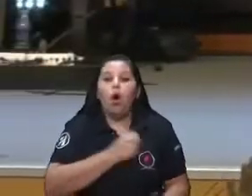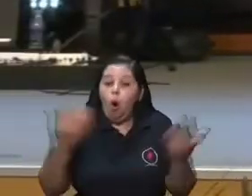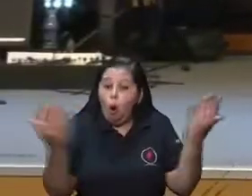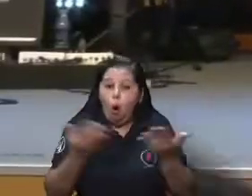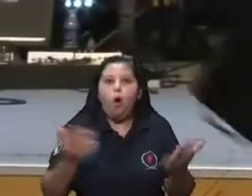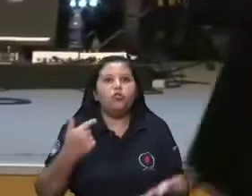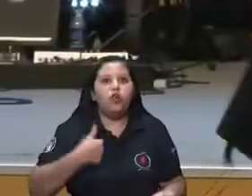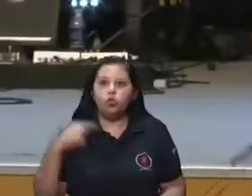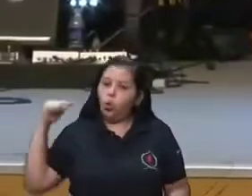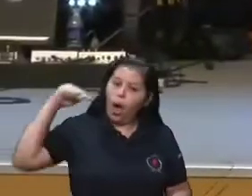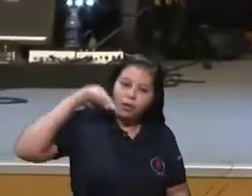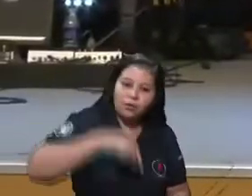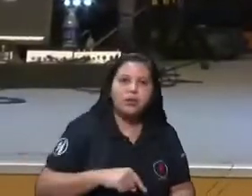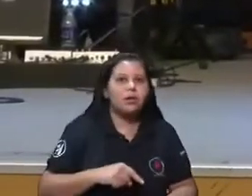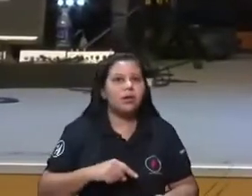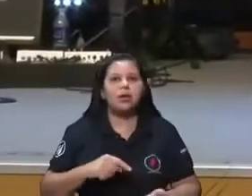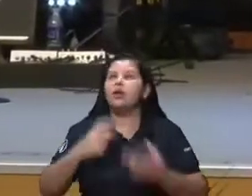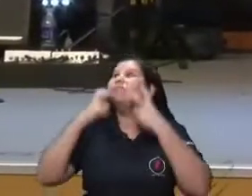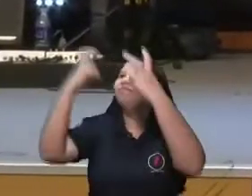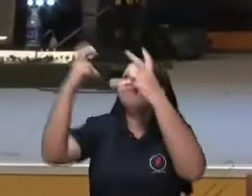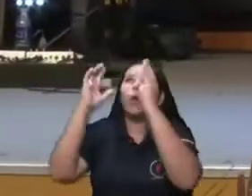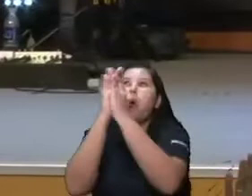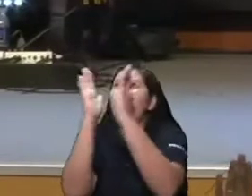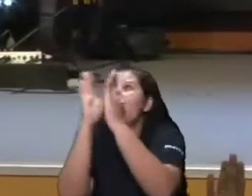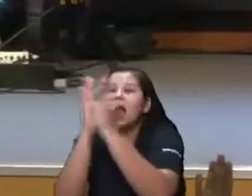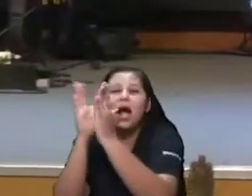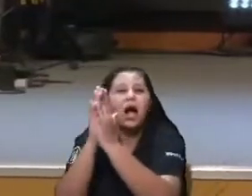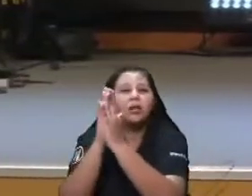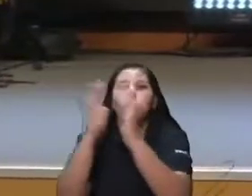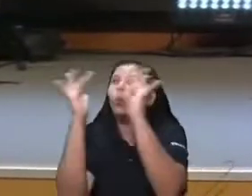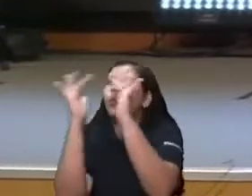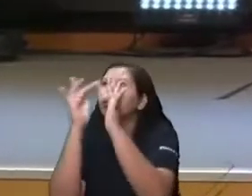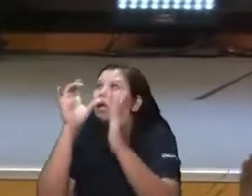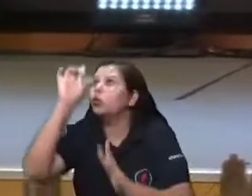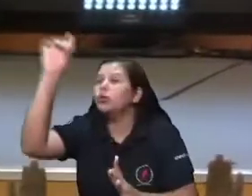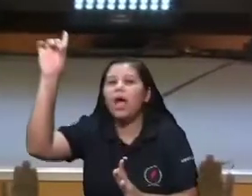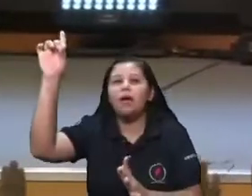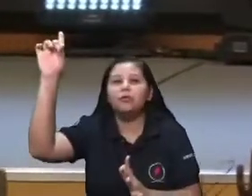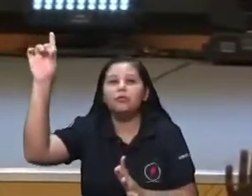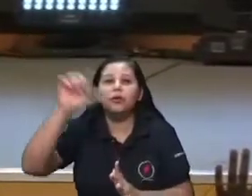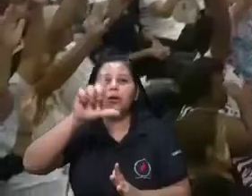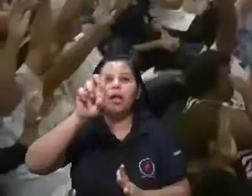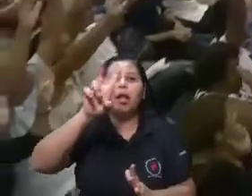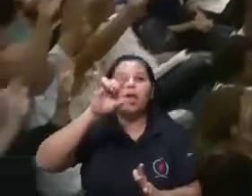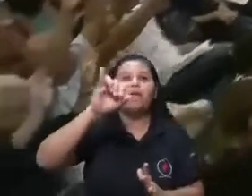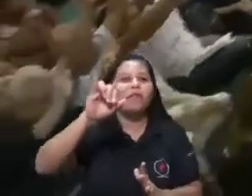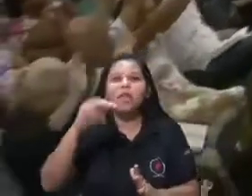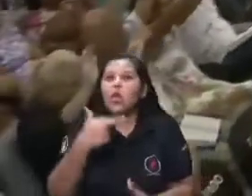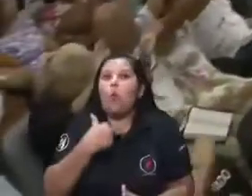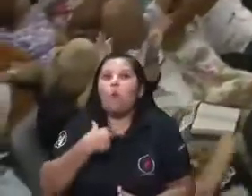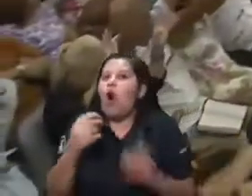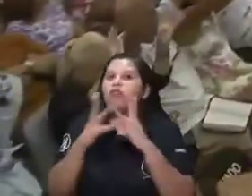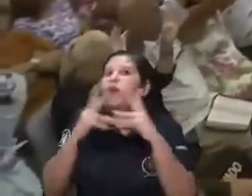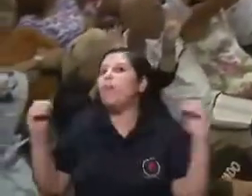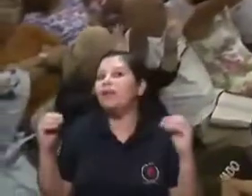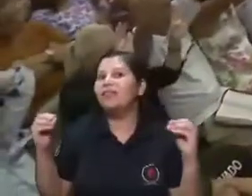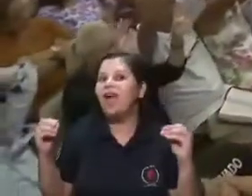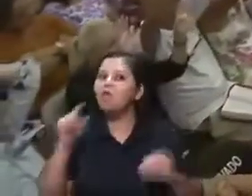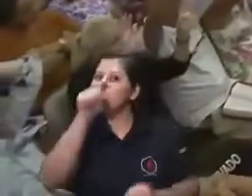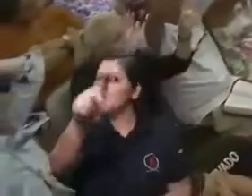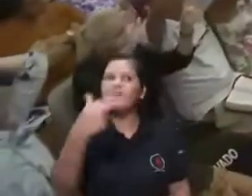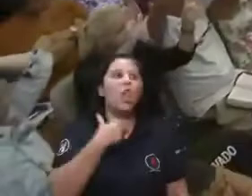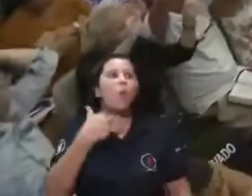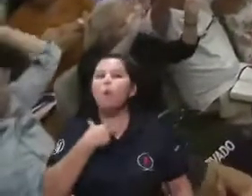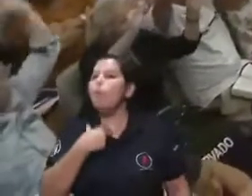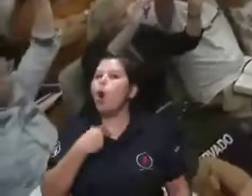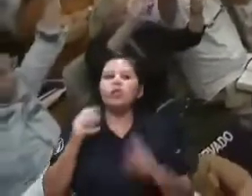da fumaça essa noite. Levi não pode desaparecer para sempre. Ele se esconde para